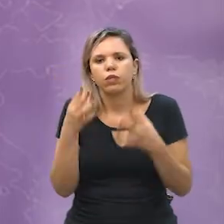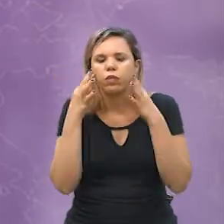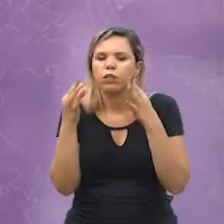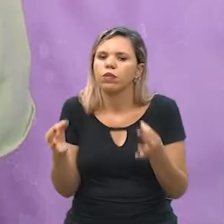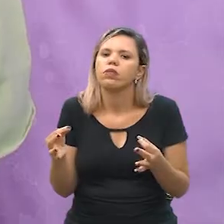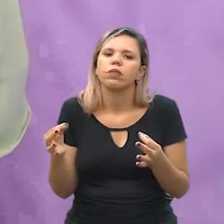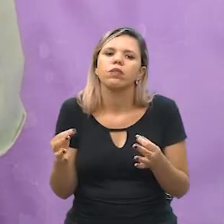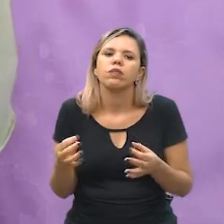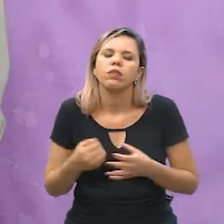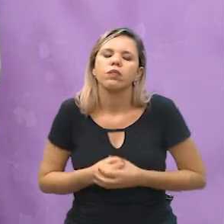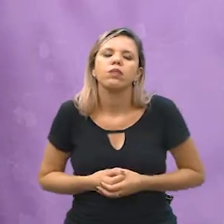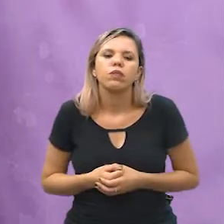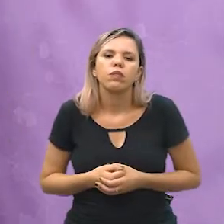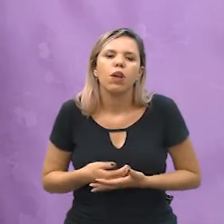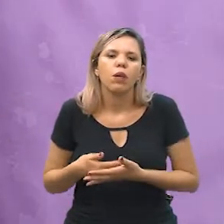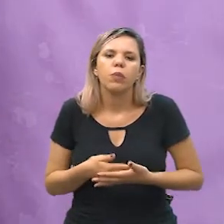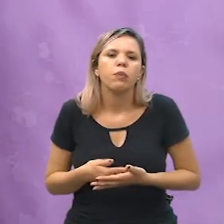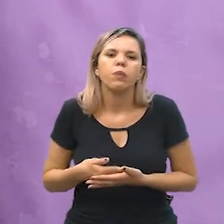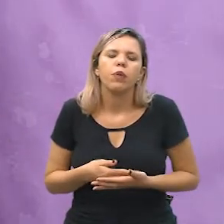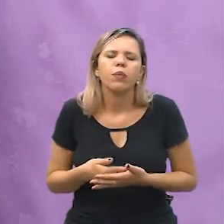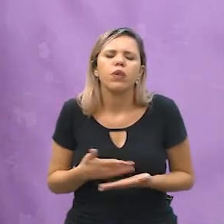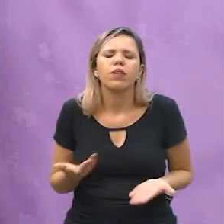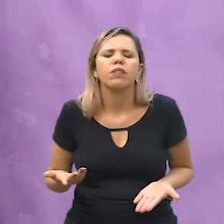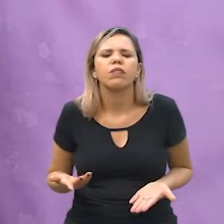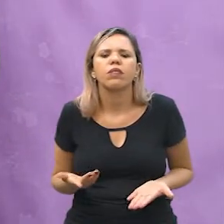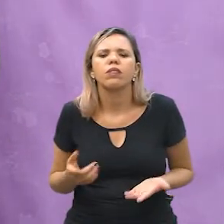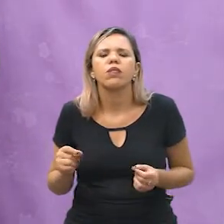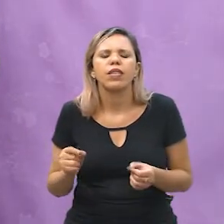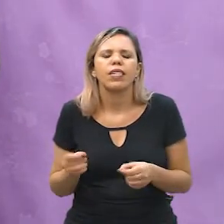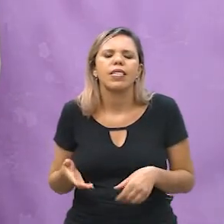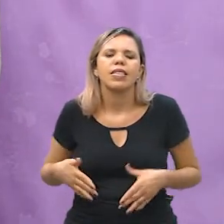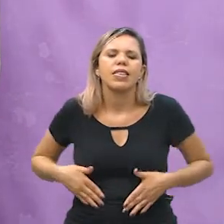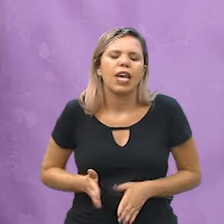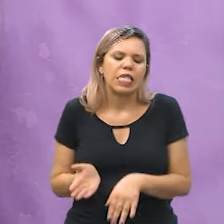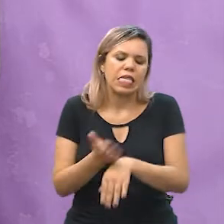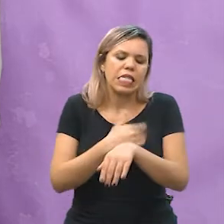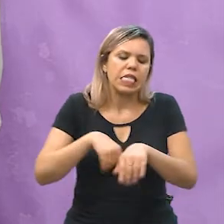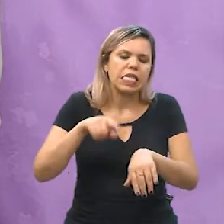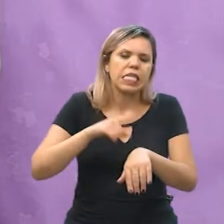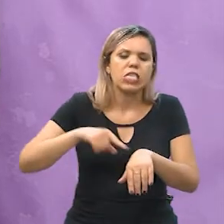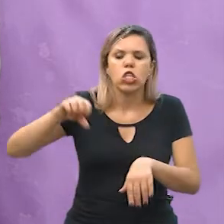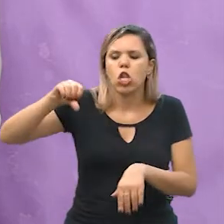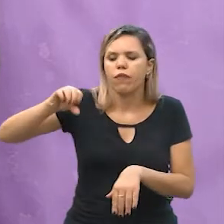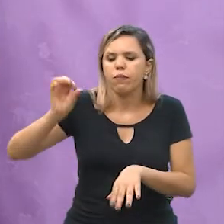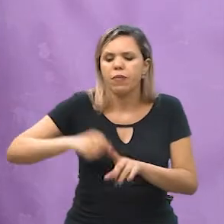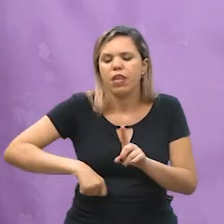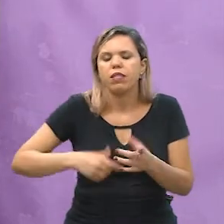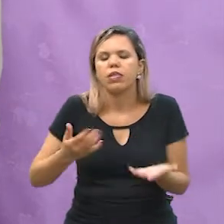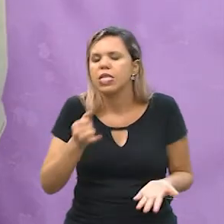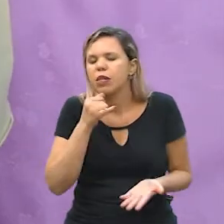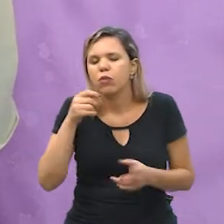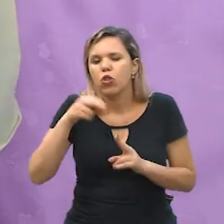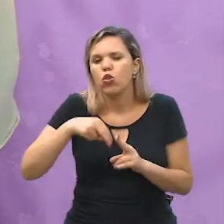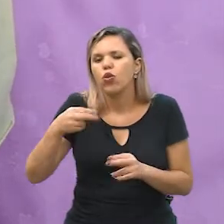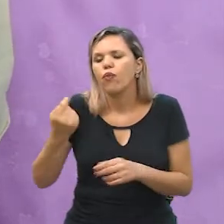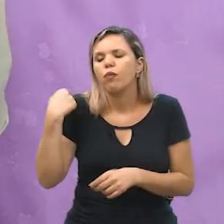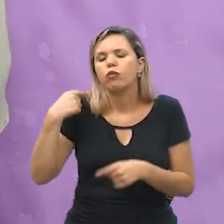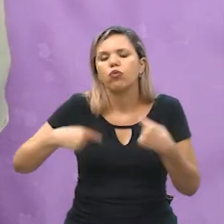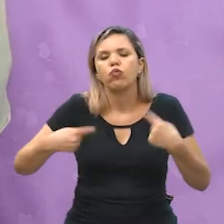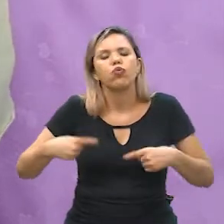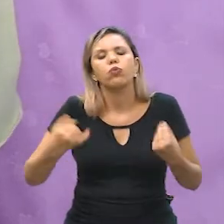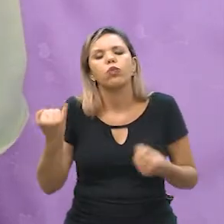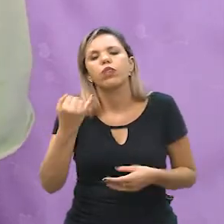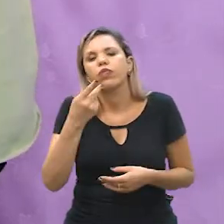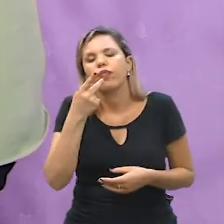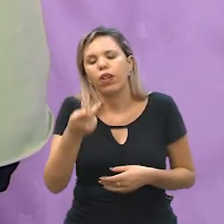bastante atenção são os bebês prematuros, né? A gente até passou por novembro aí que discute bastante esse assunto. Por que é tão